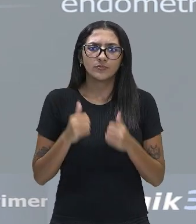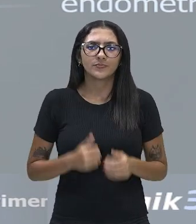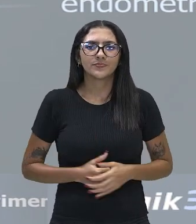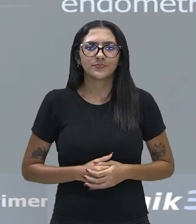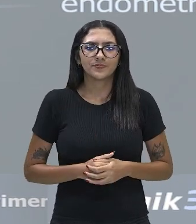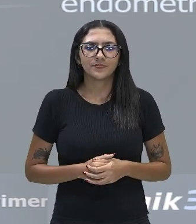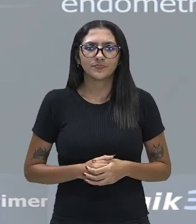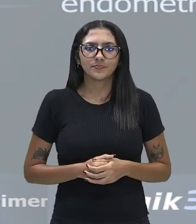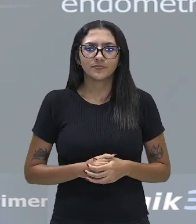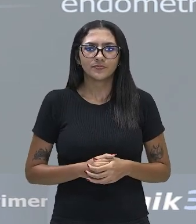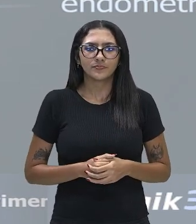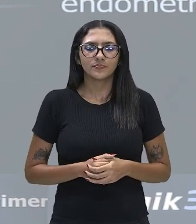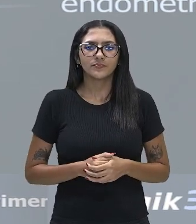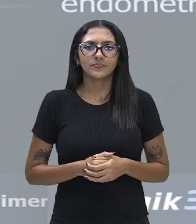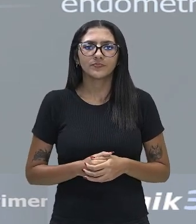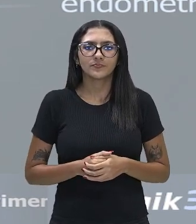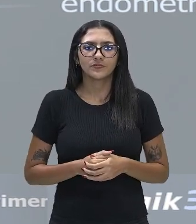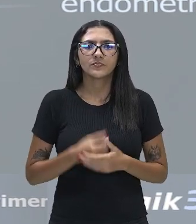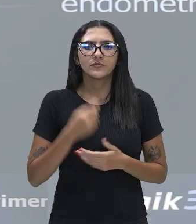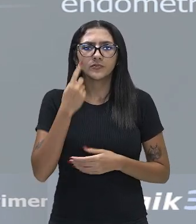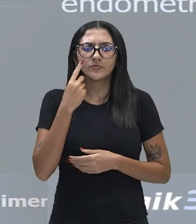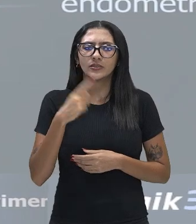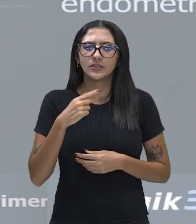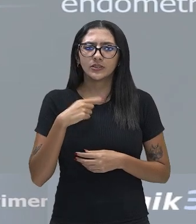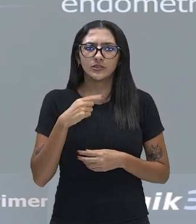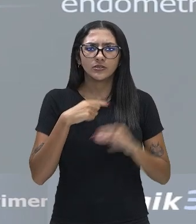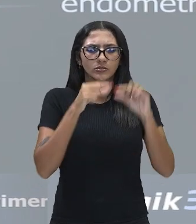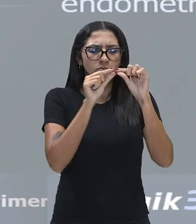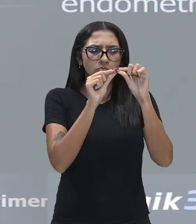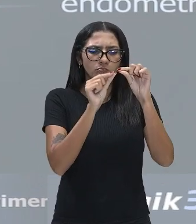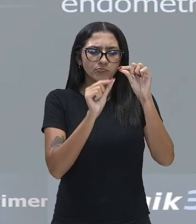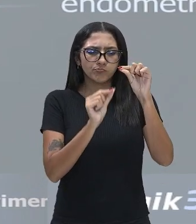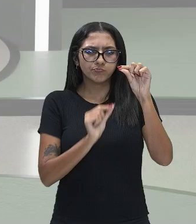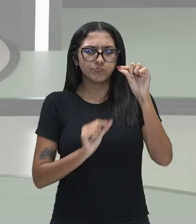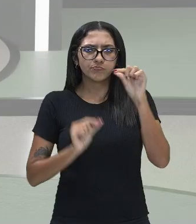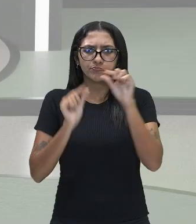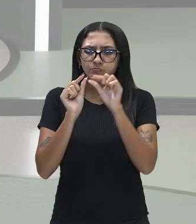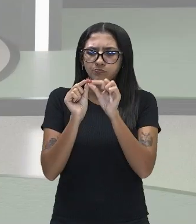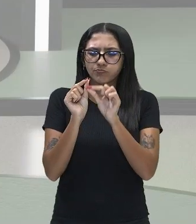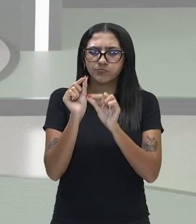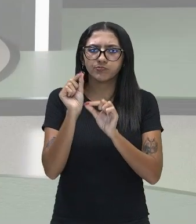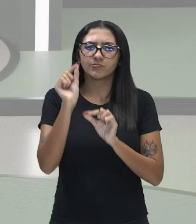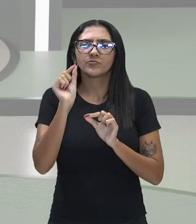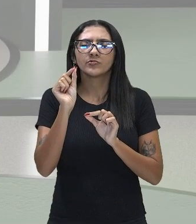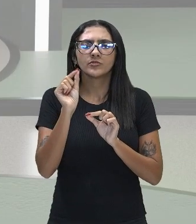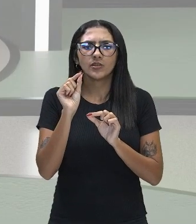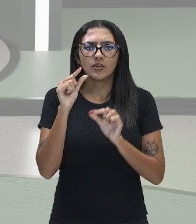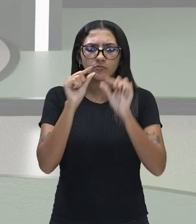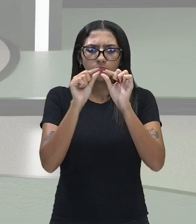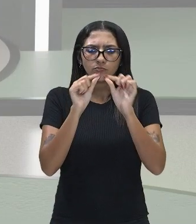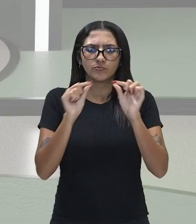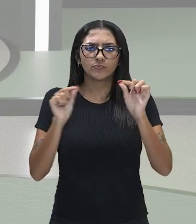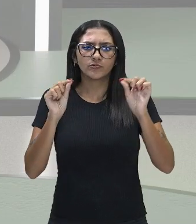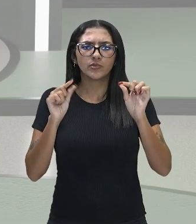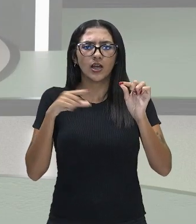ó, que ele tem aí essas reentrâncias, que é por onde o zigoto fecundado, né,